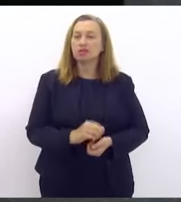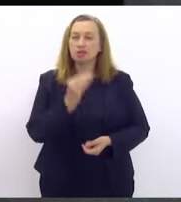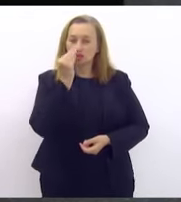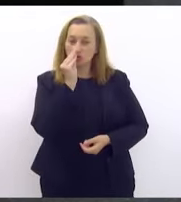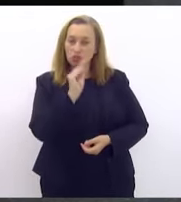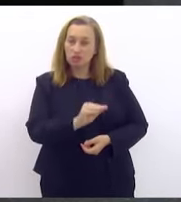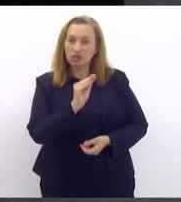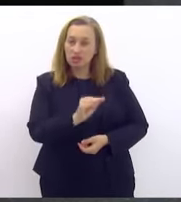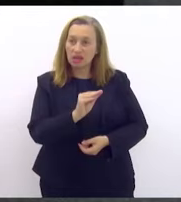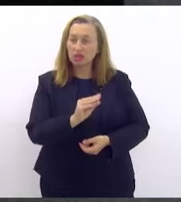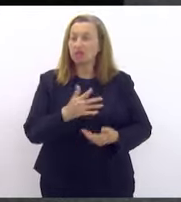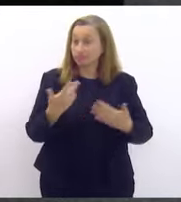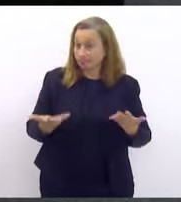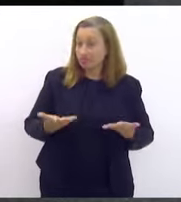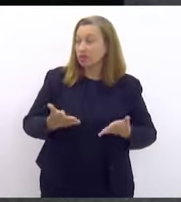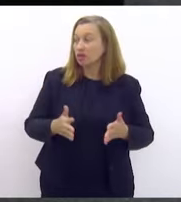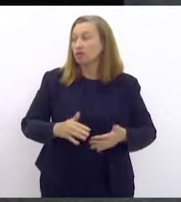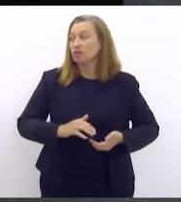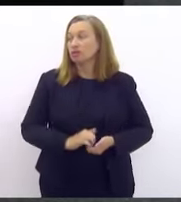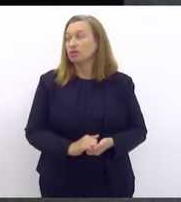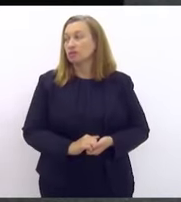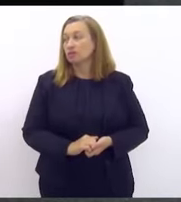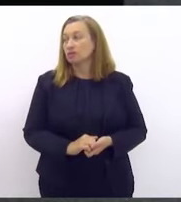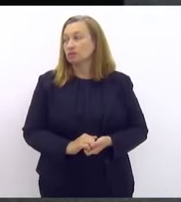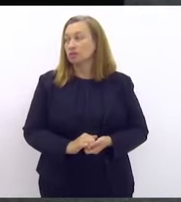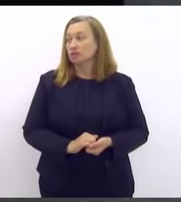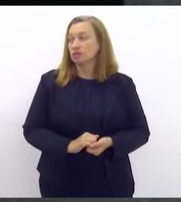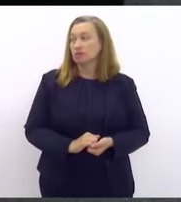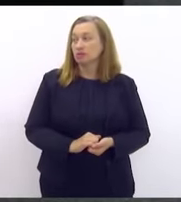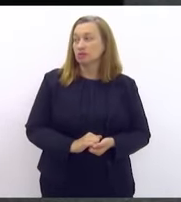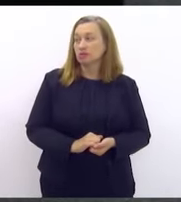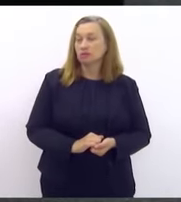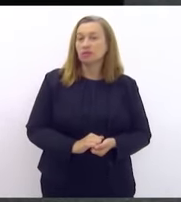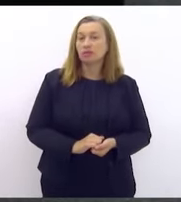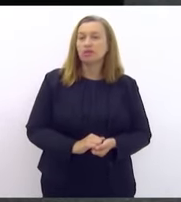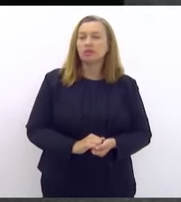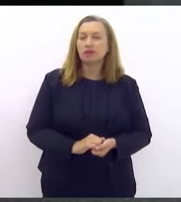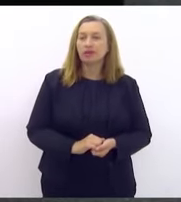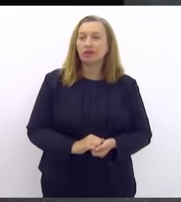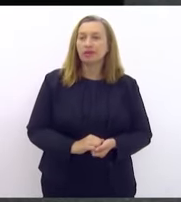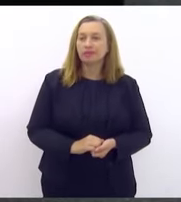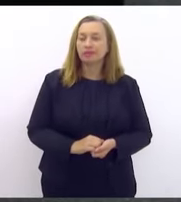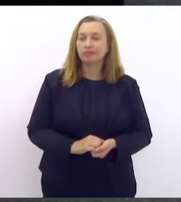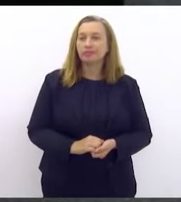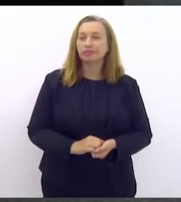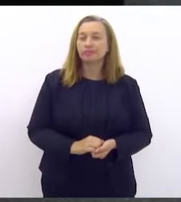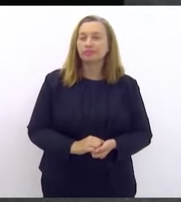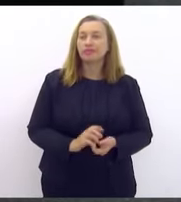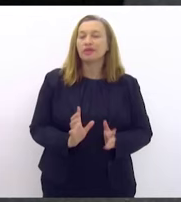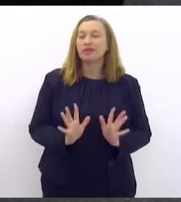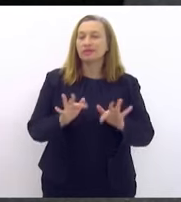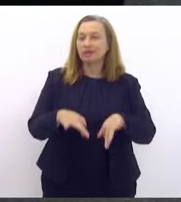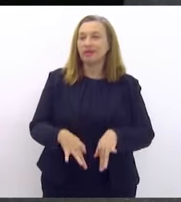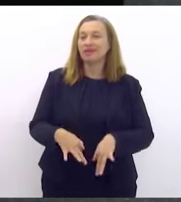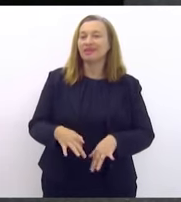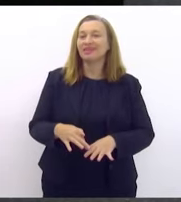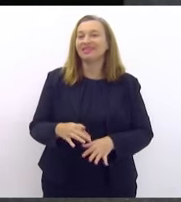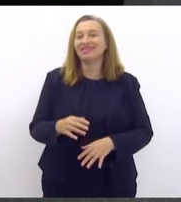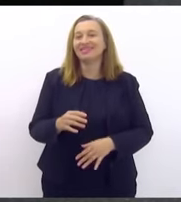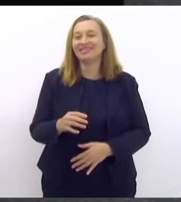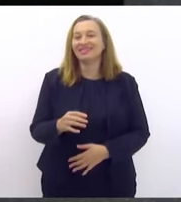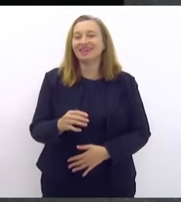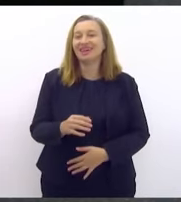ou mutilada. Então, caminho, sim, com certeza. E já concluí, Tia Ju, obedecendo à